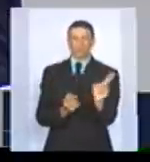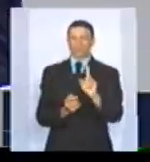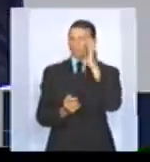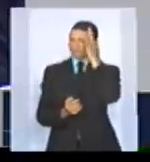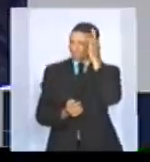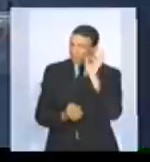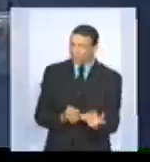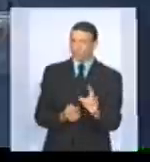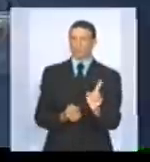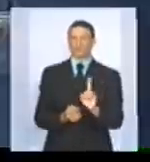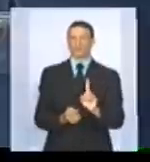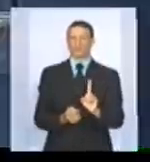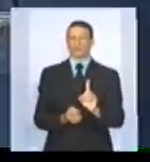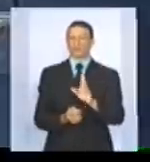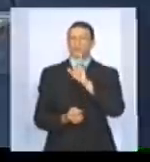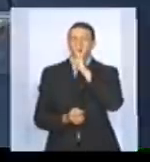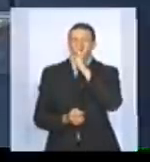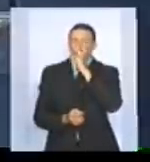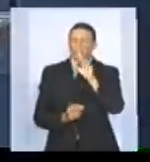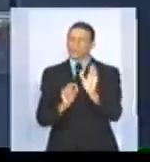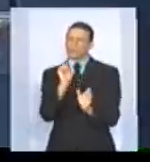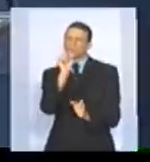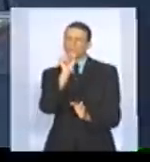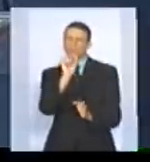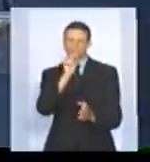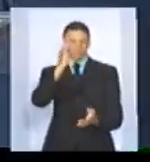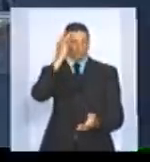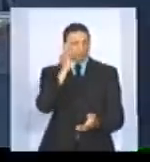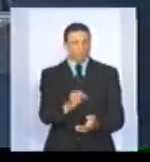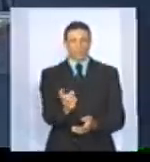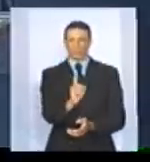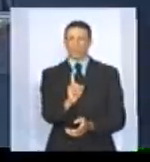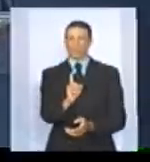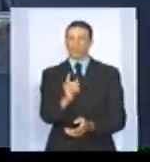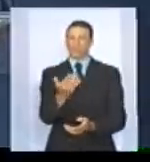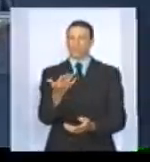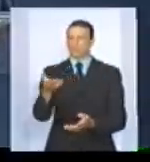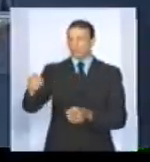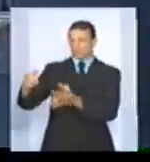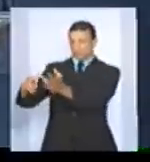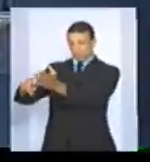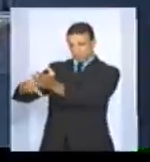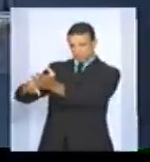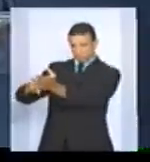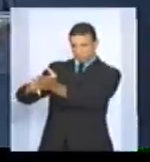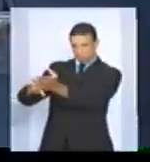não sabemos o que, com certeza, disputará com o sindicato